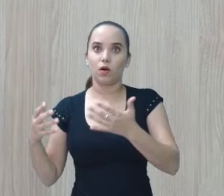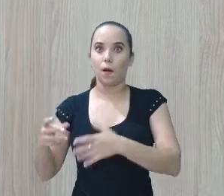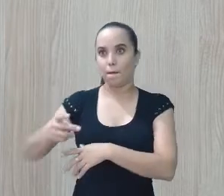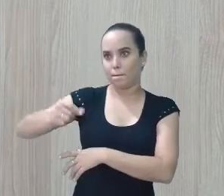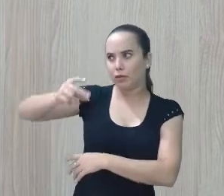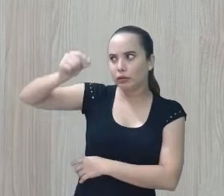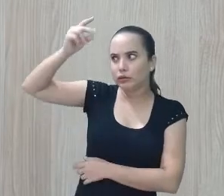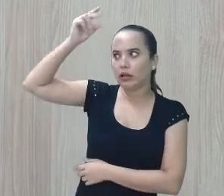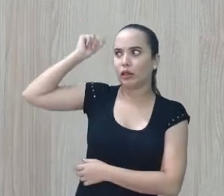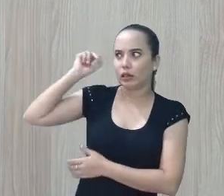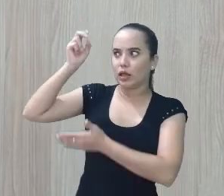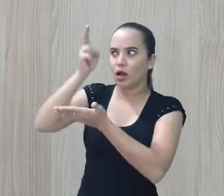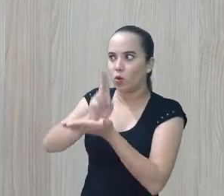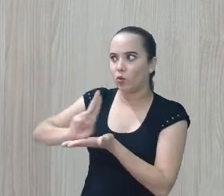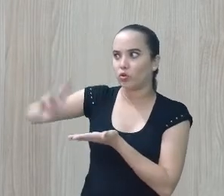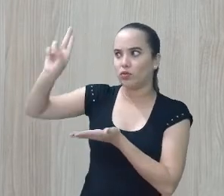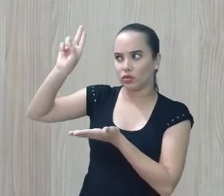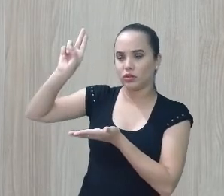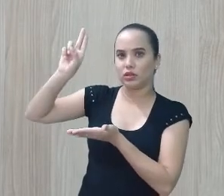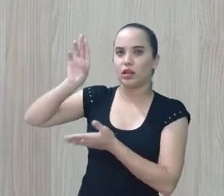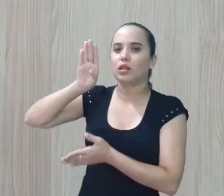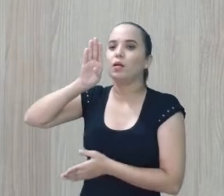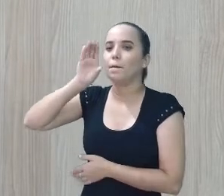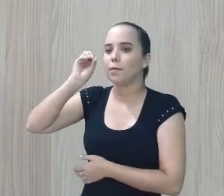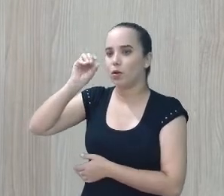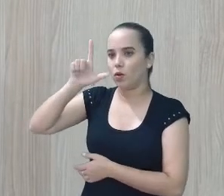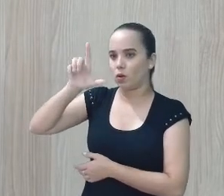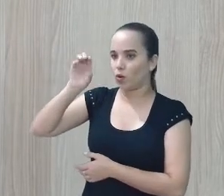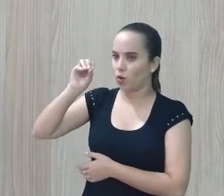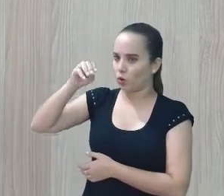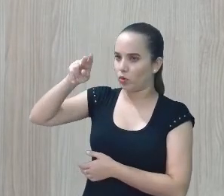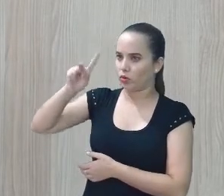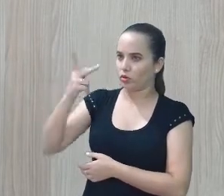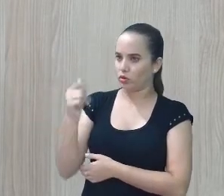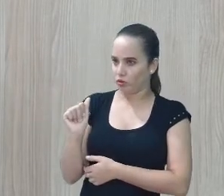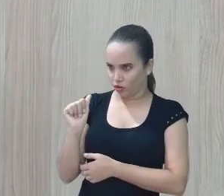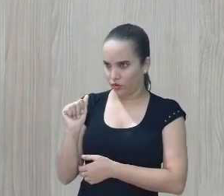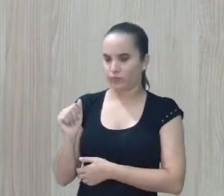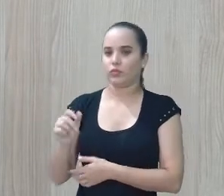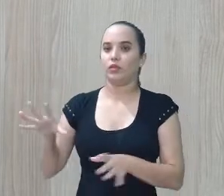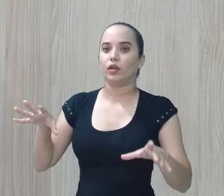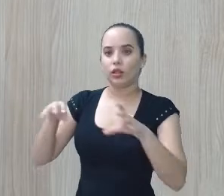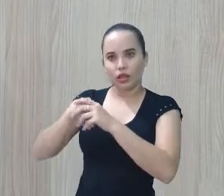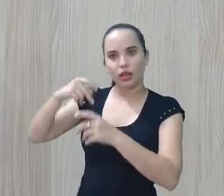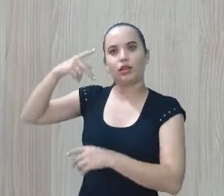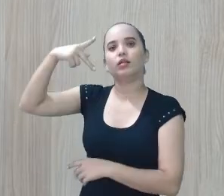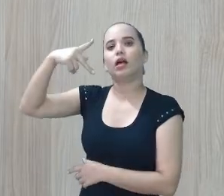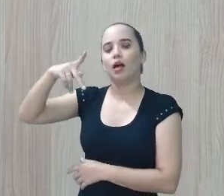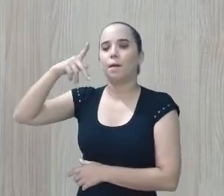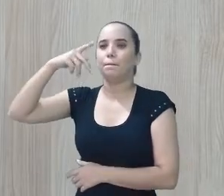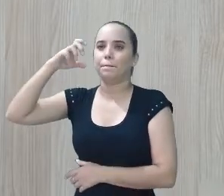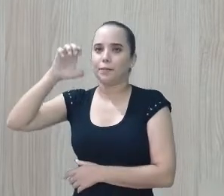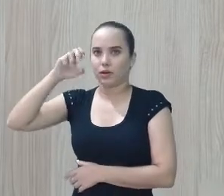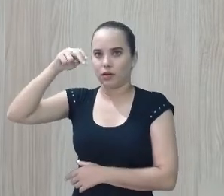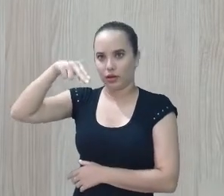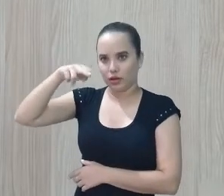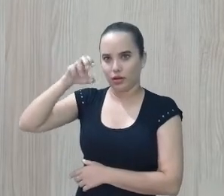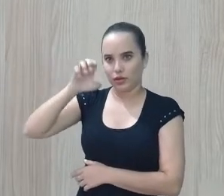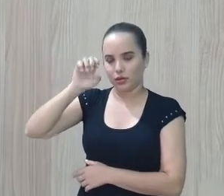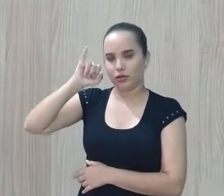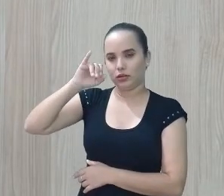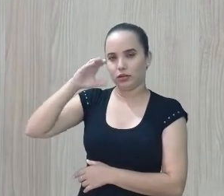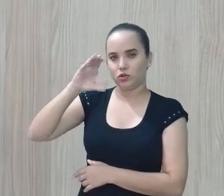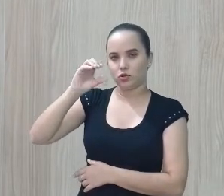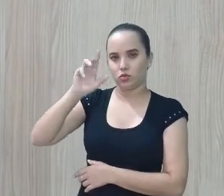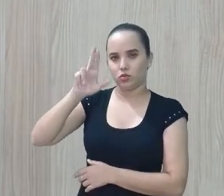antiga universidade, que é a Universidade de Bolonha, é onde? Na Península Itálica, justamente